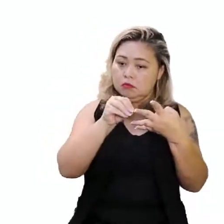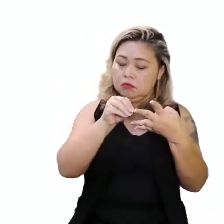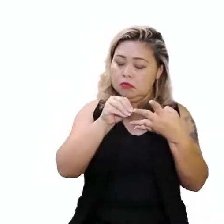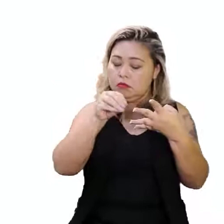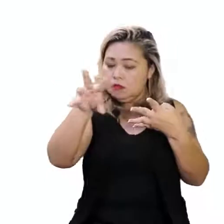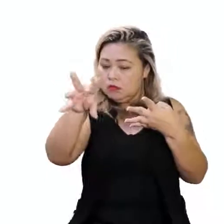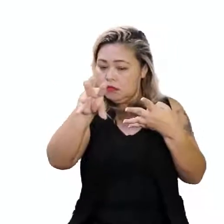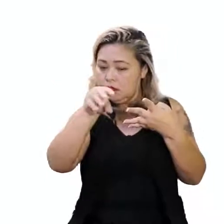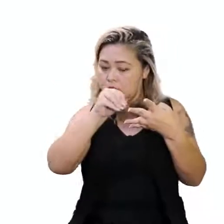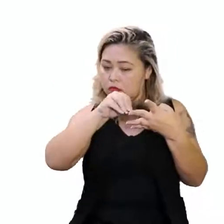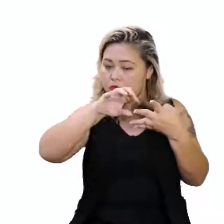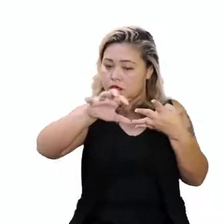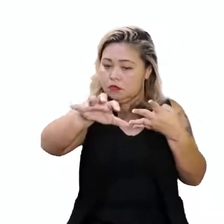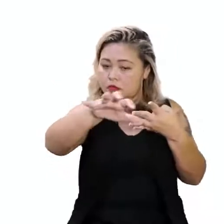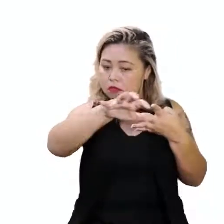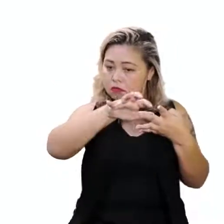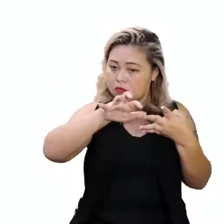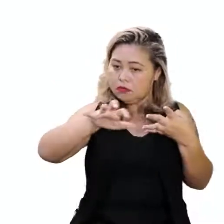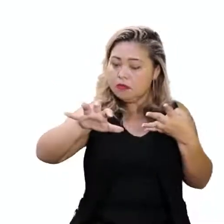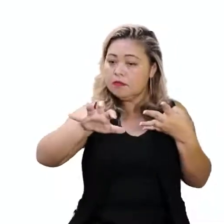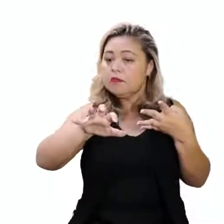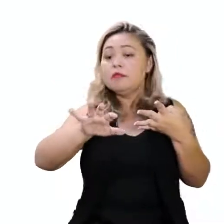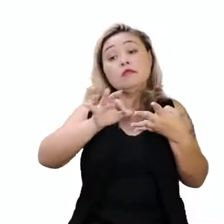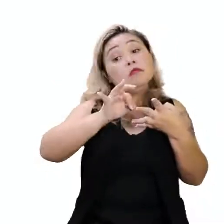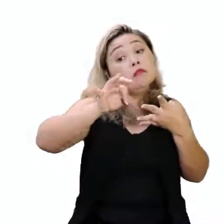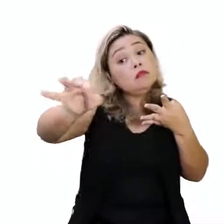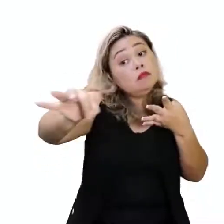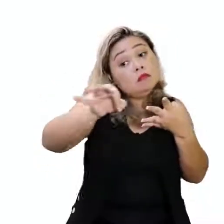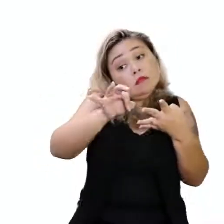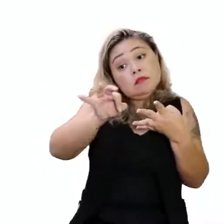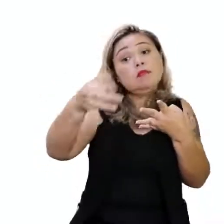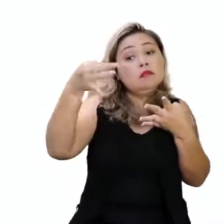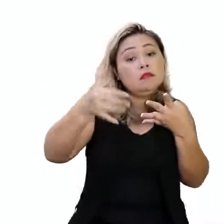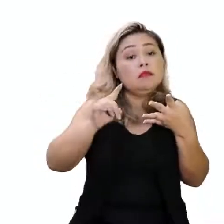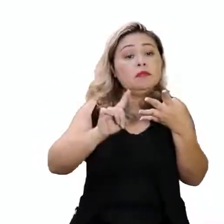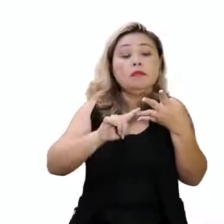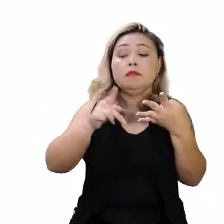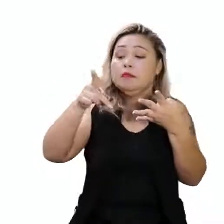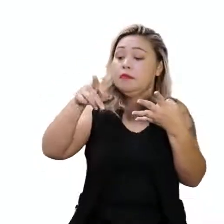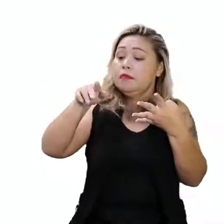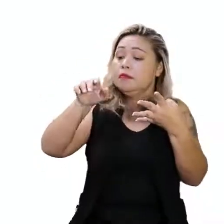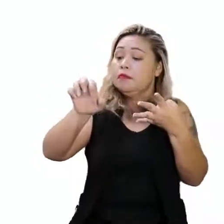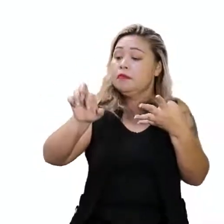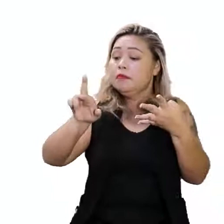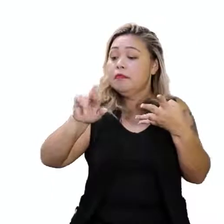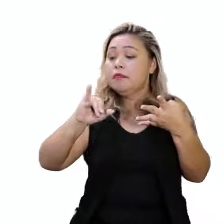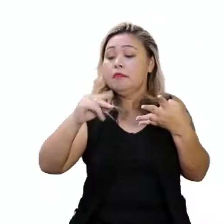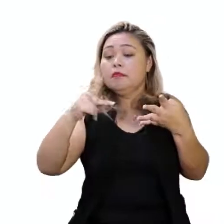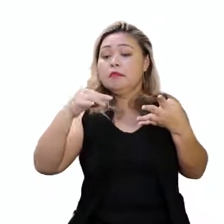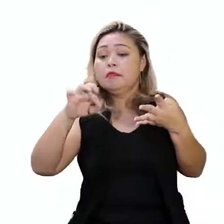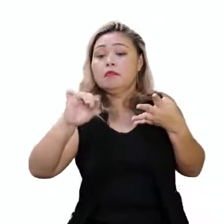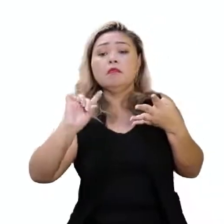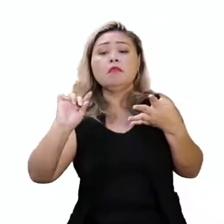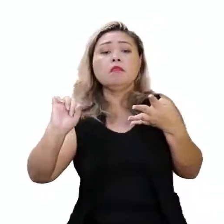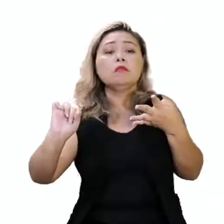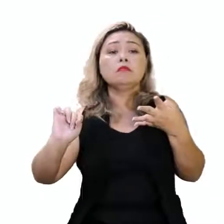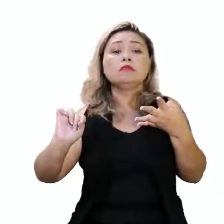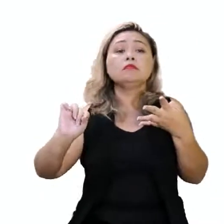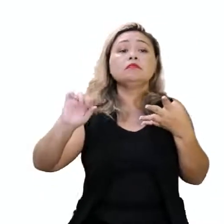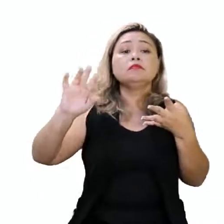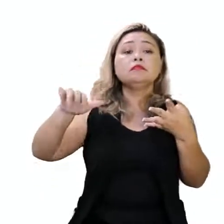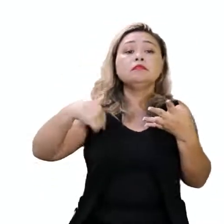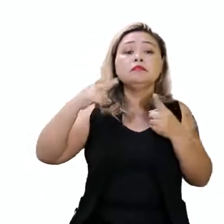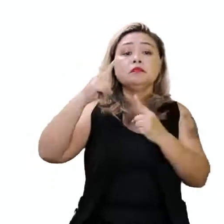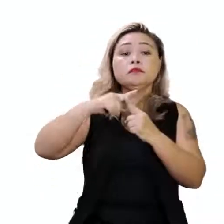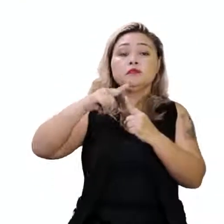a questão de isolamentos assim, em relação a distanciamento. Perfeito. Agora, peripátrica. O que é, prof?